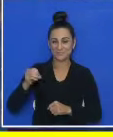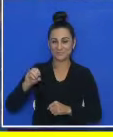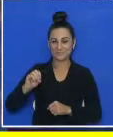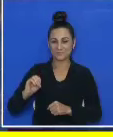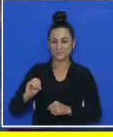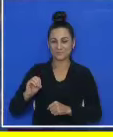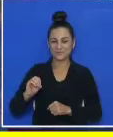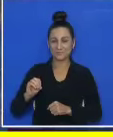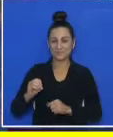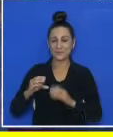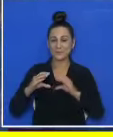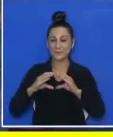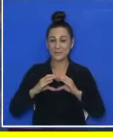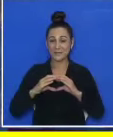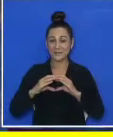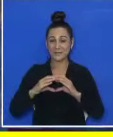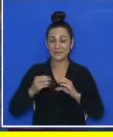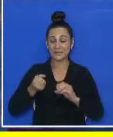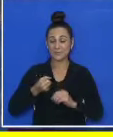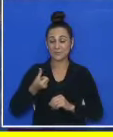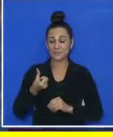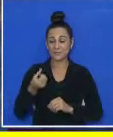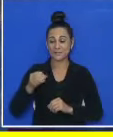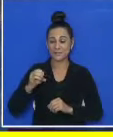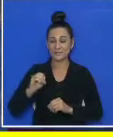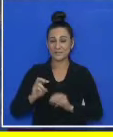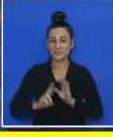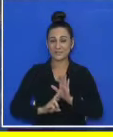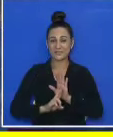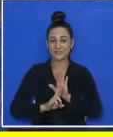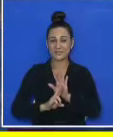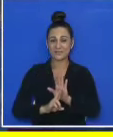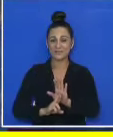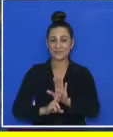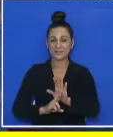60. Branca, 60.